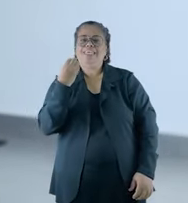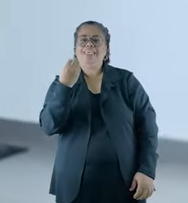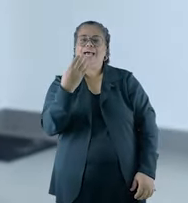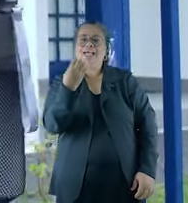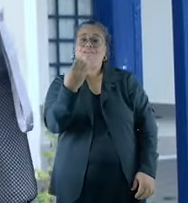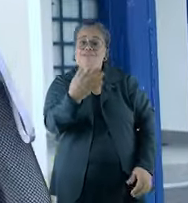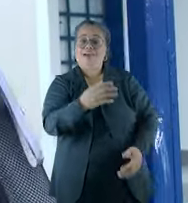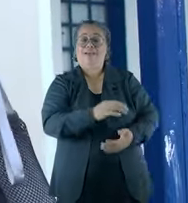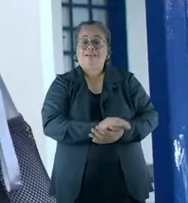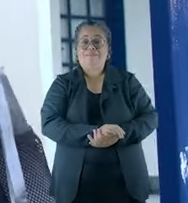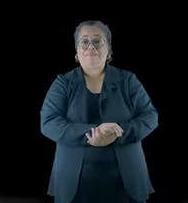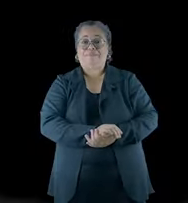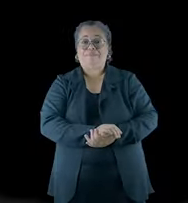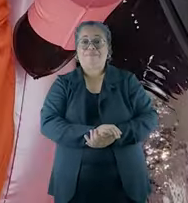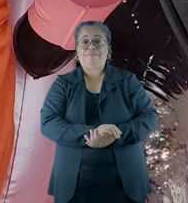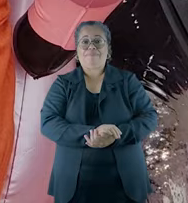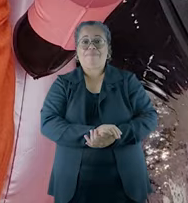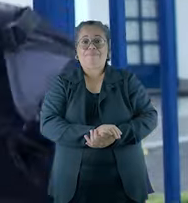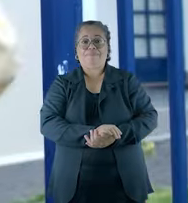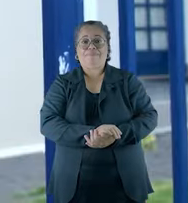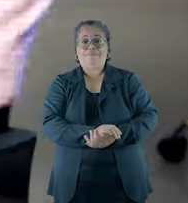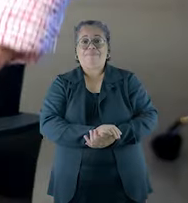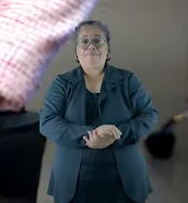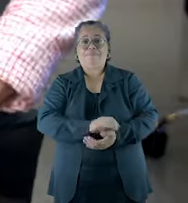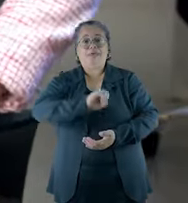ou aquela trip.